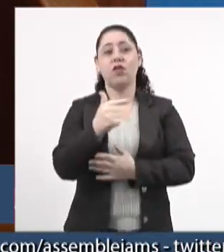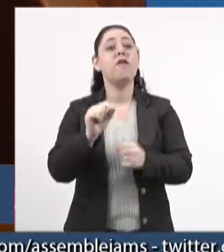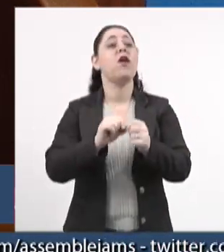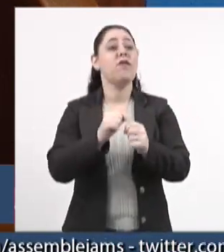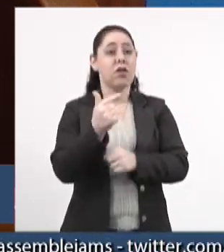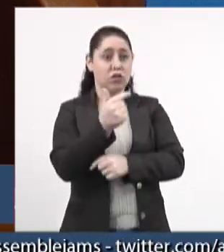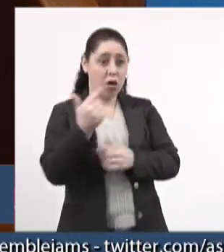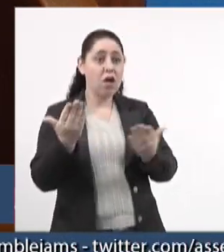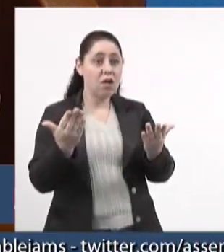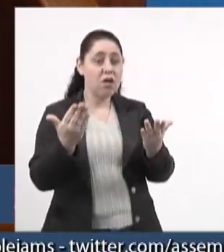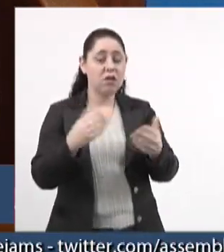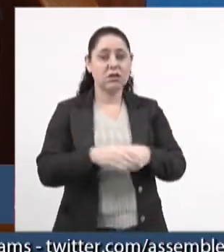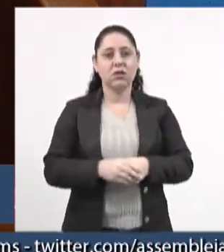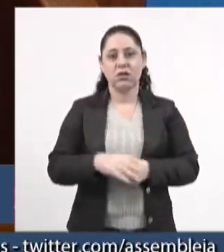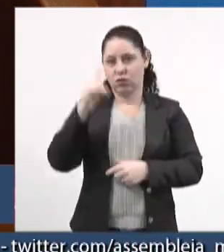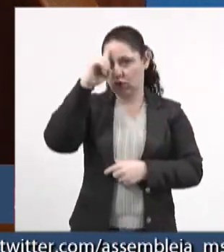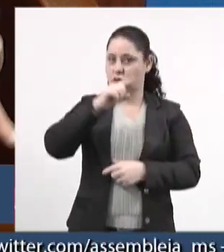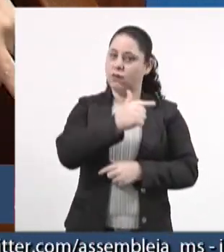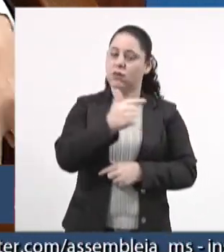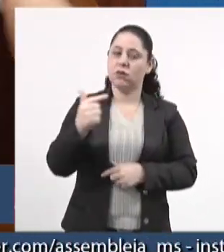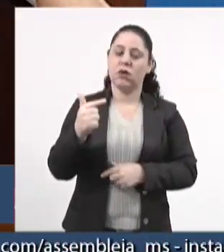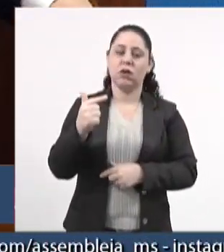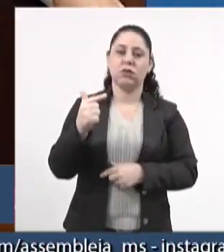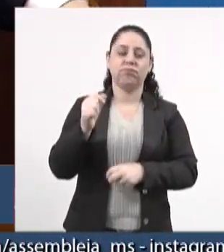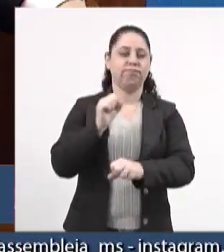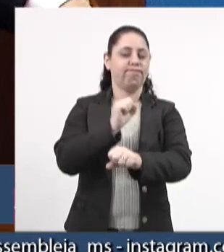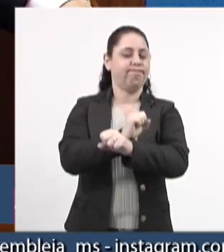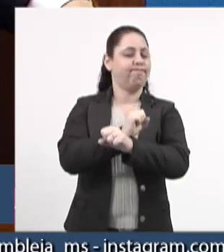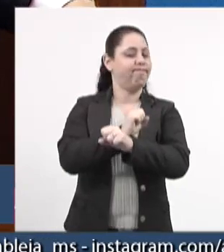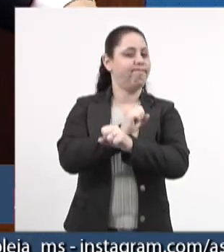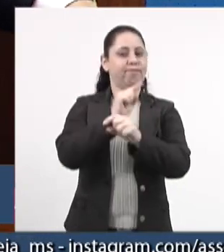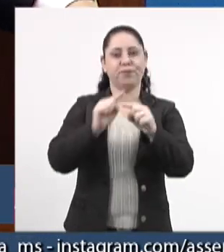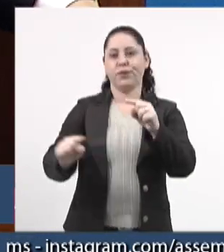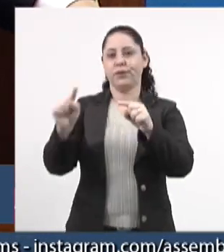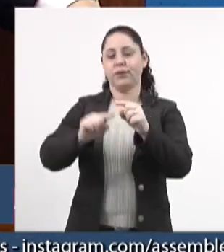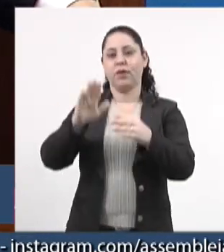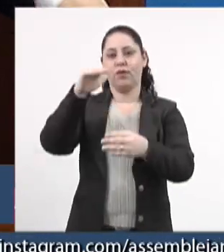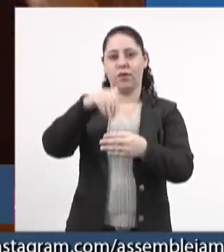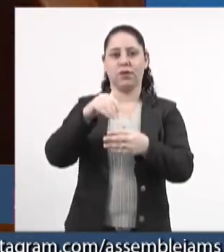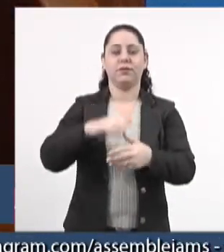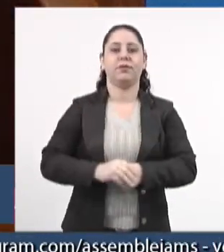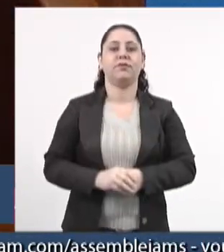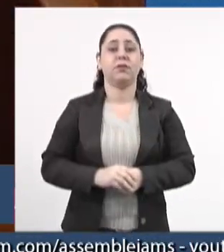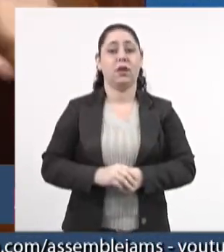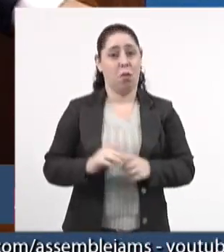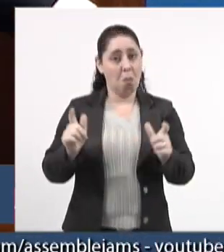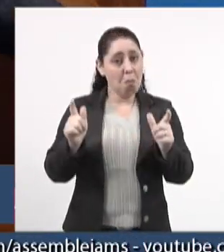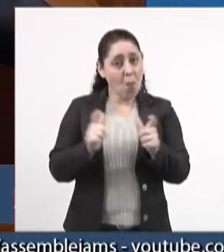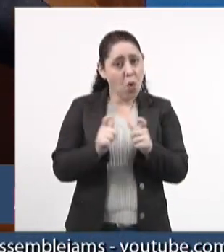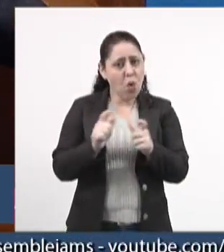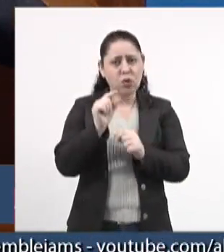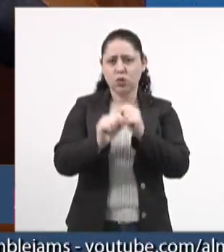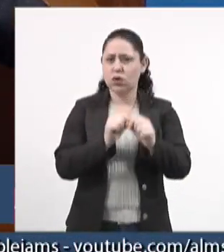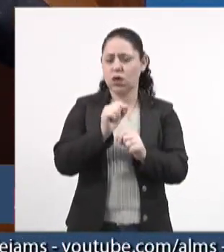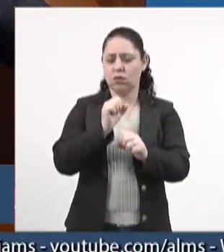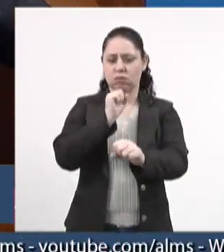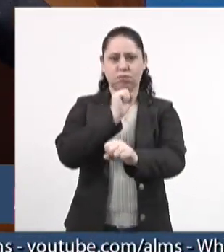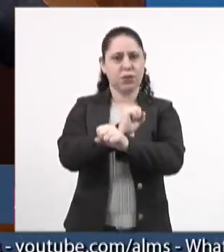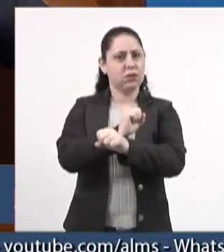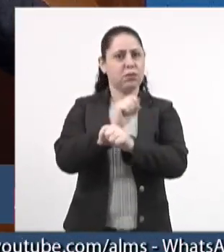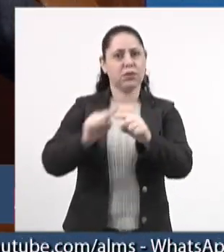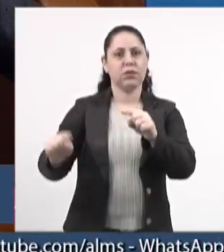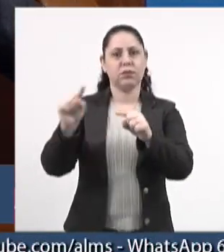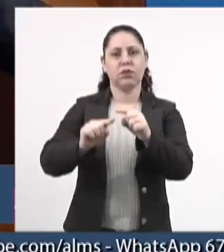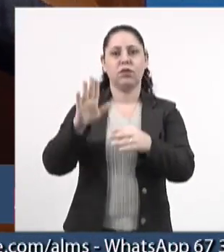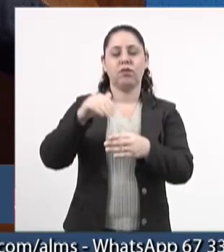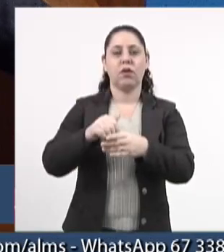aí. Dia 22 ele vai ficar inelegível. E é pouco ainda ficar inelegível.